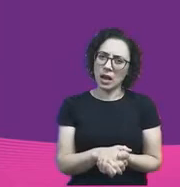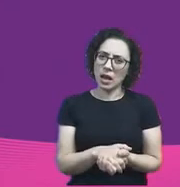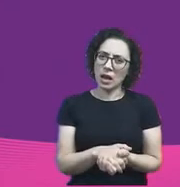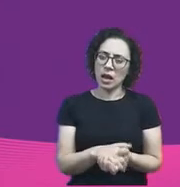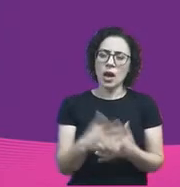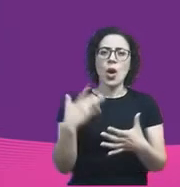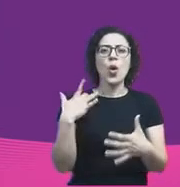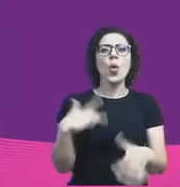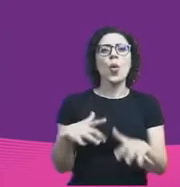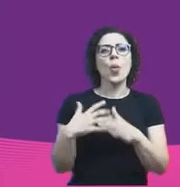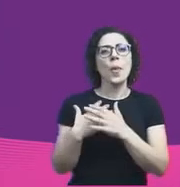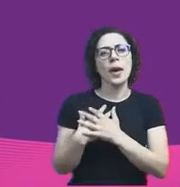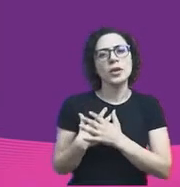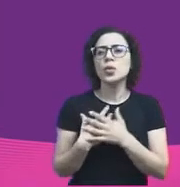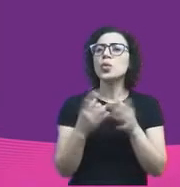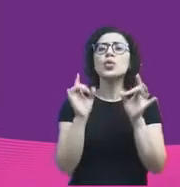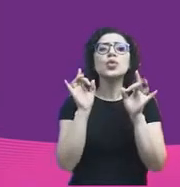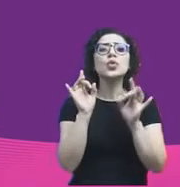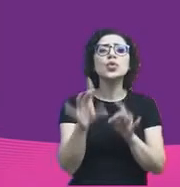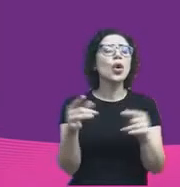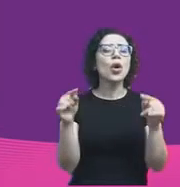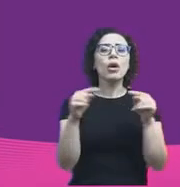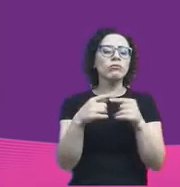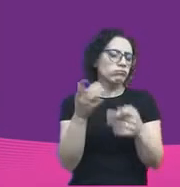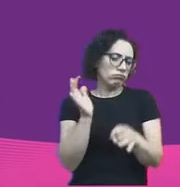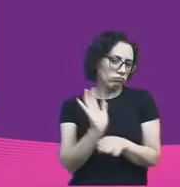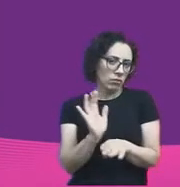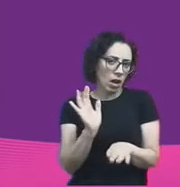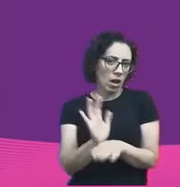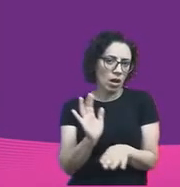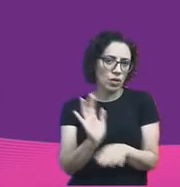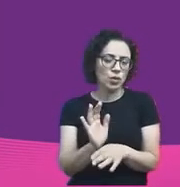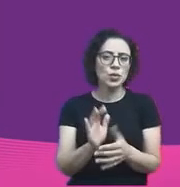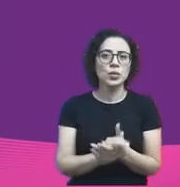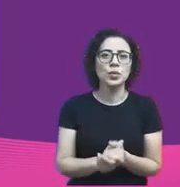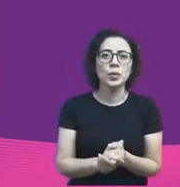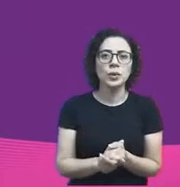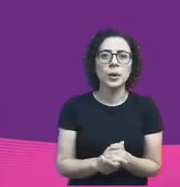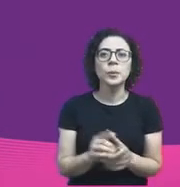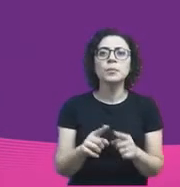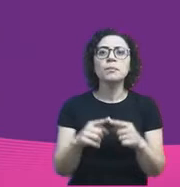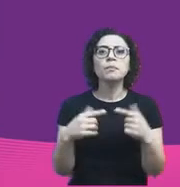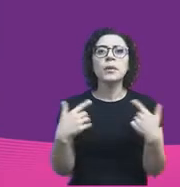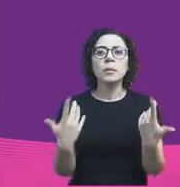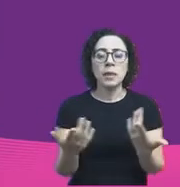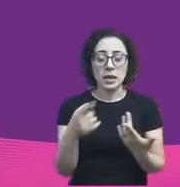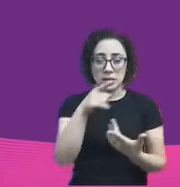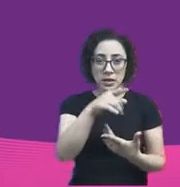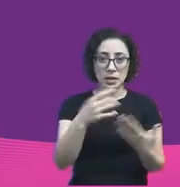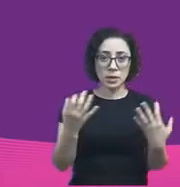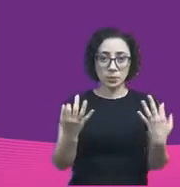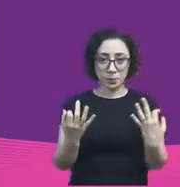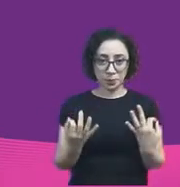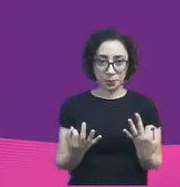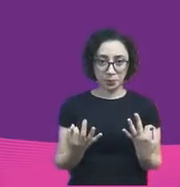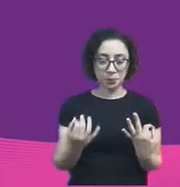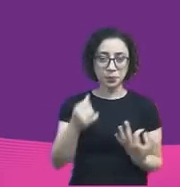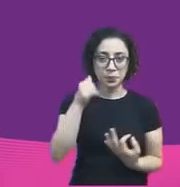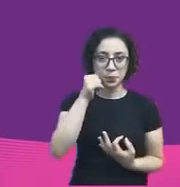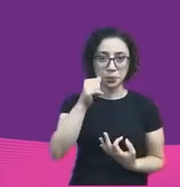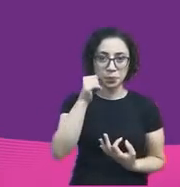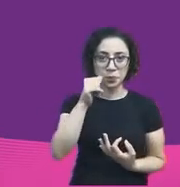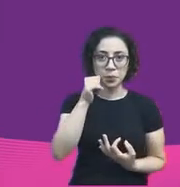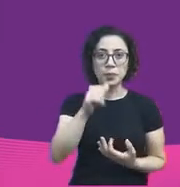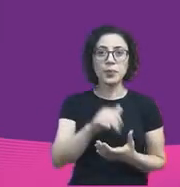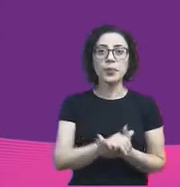uma autoajuda. A Joan Halifax, que é uma monja budista, ela diz isso. Tem